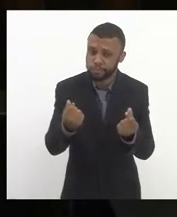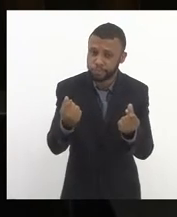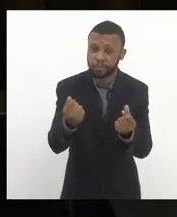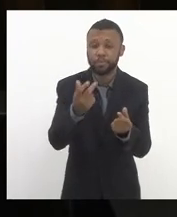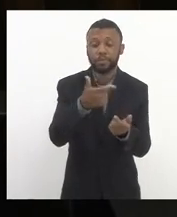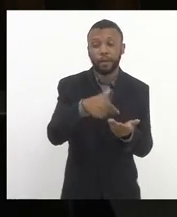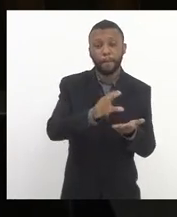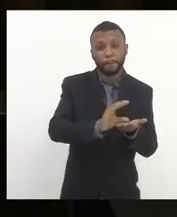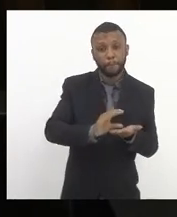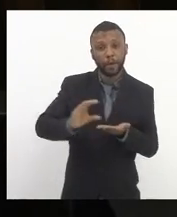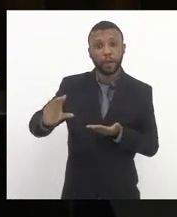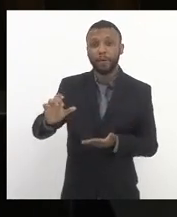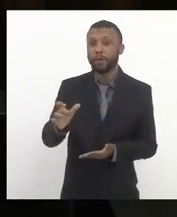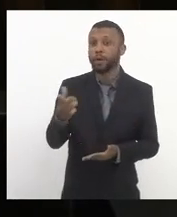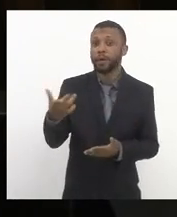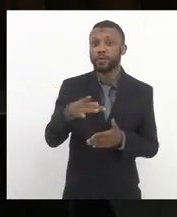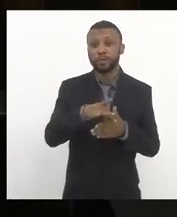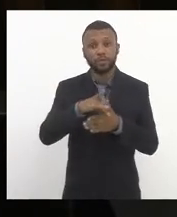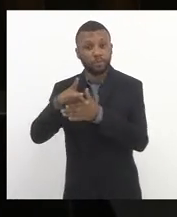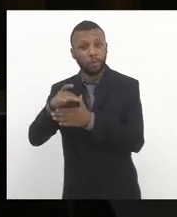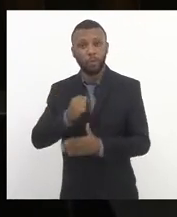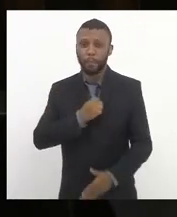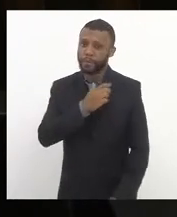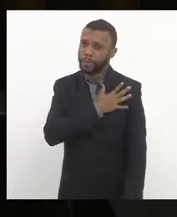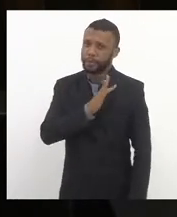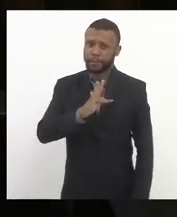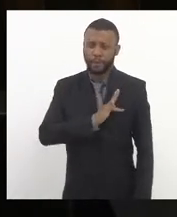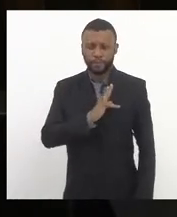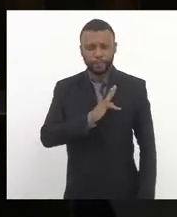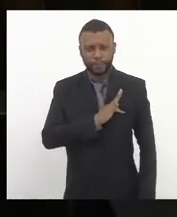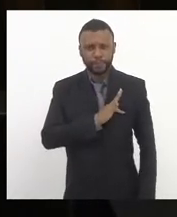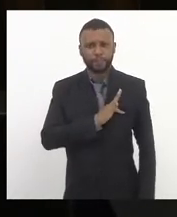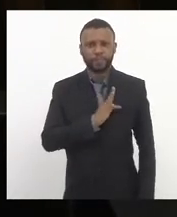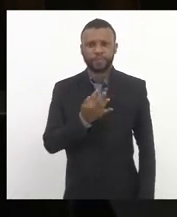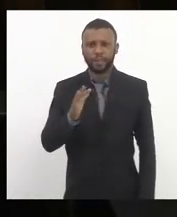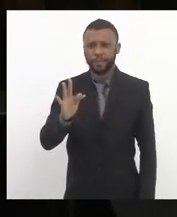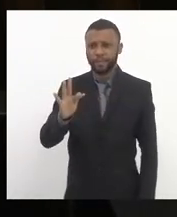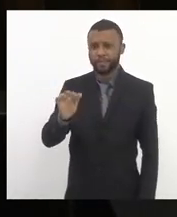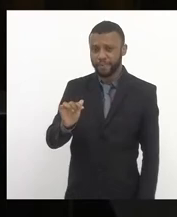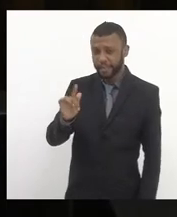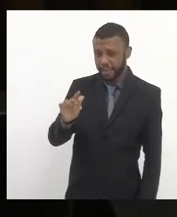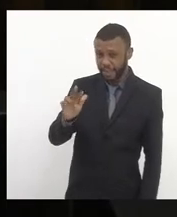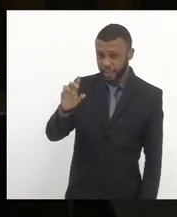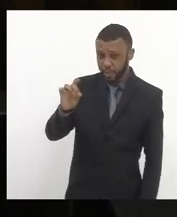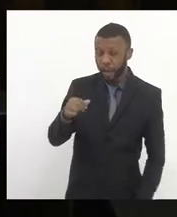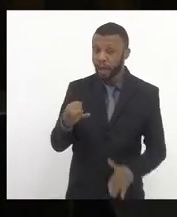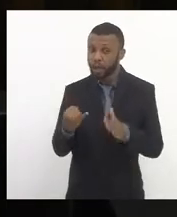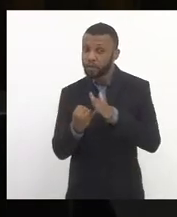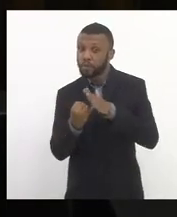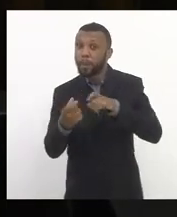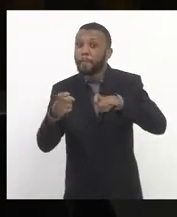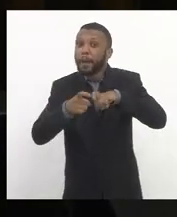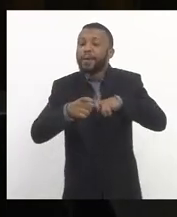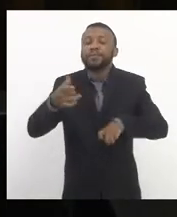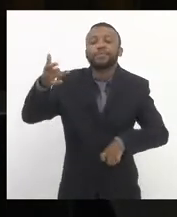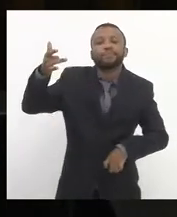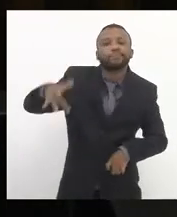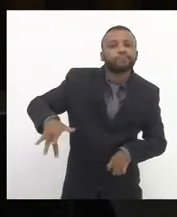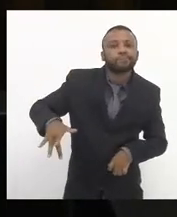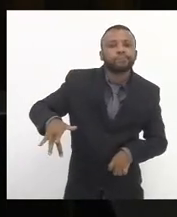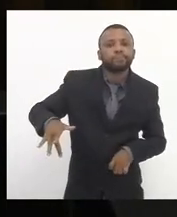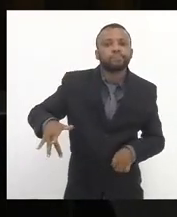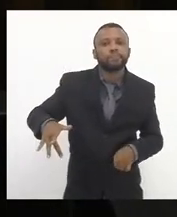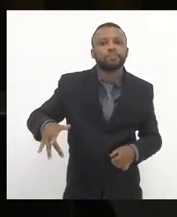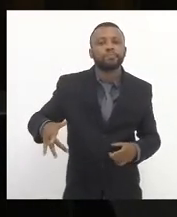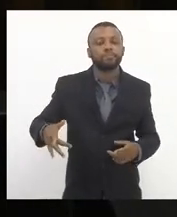pelo ex-comandante da Polícia Militar, Coronel Figueiredo. As instituições médicas da Polícia Militar estão sucateadas.